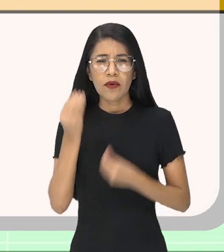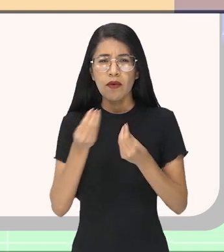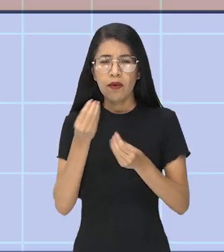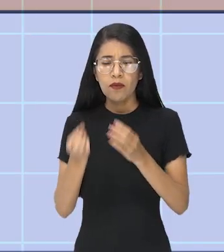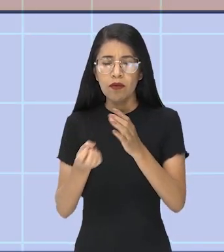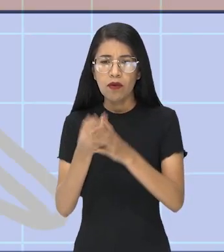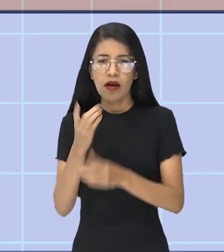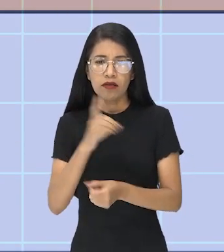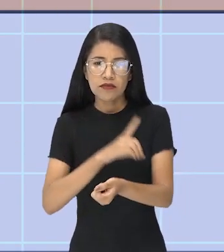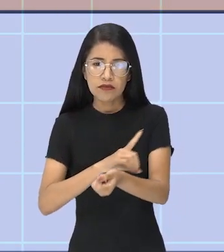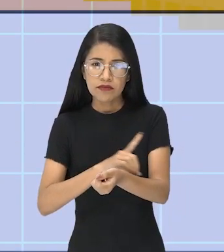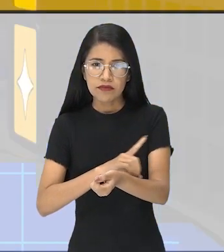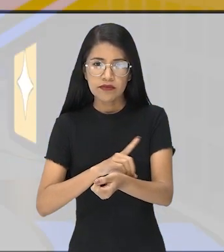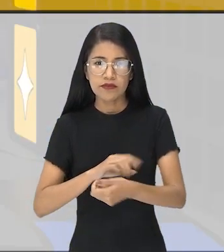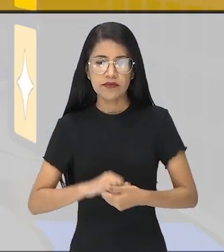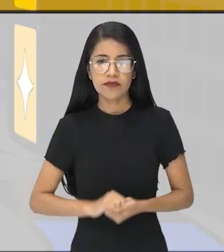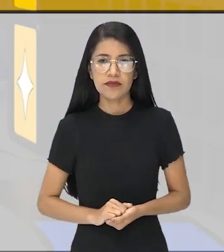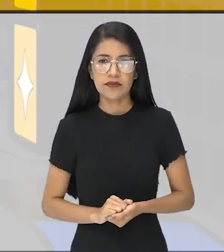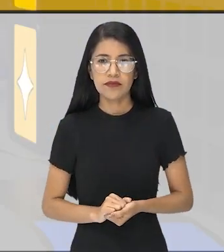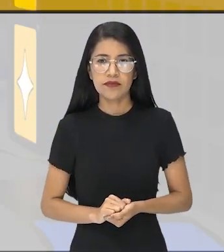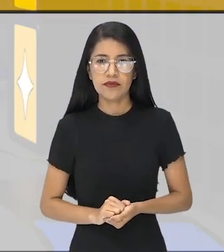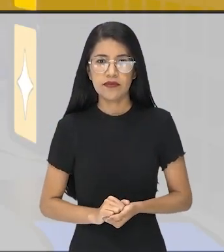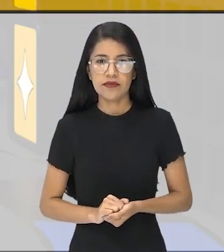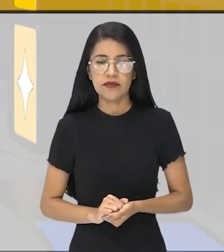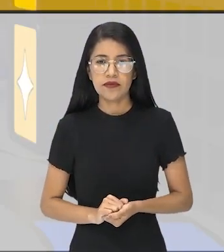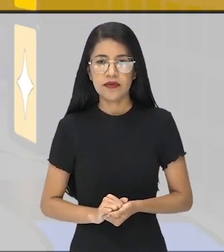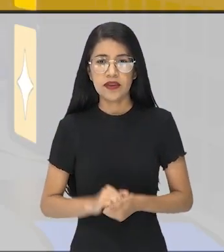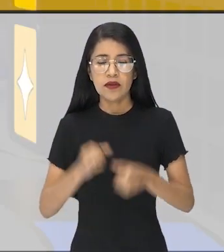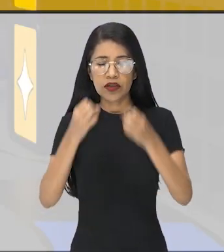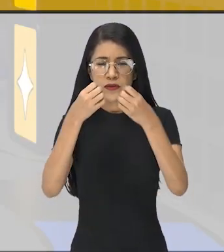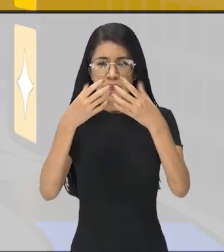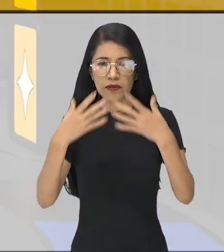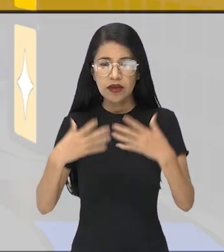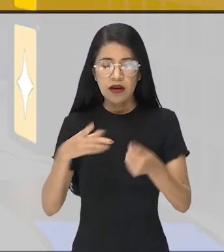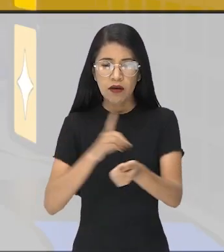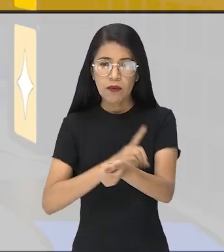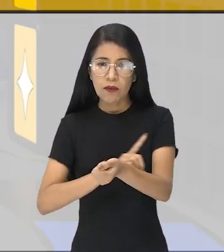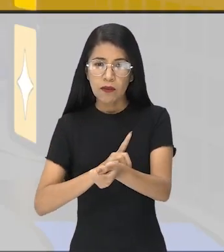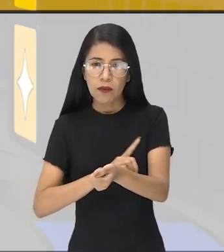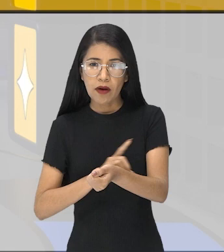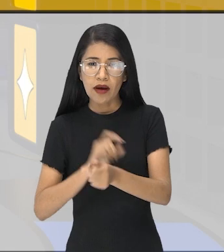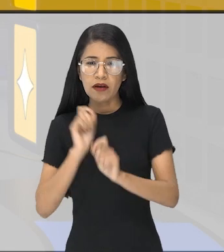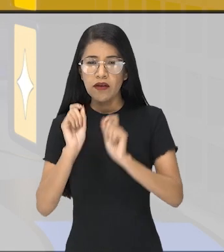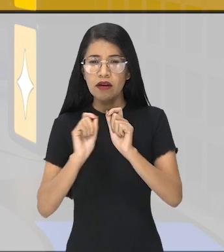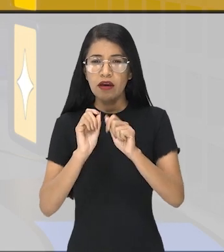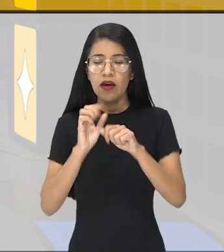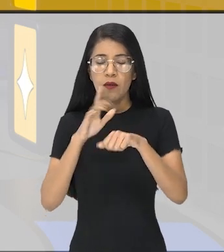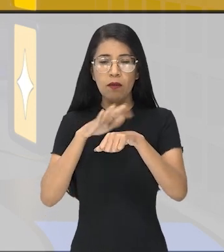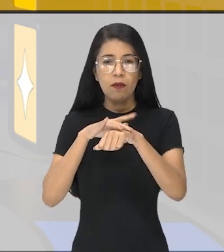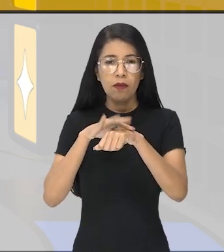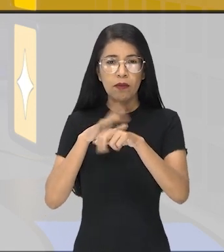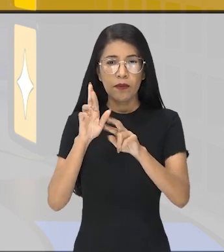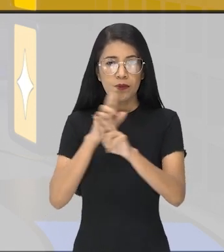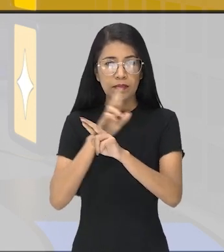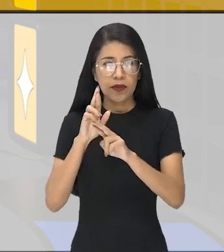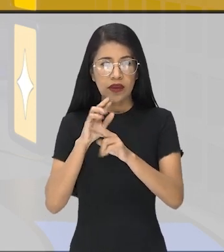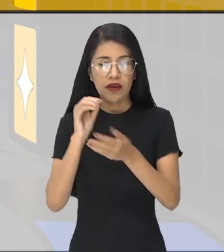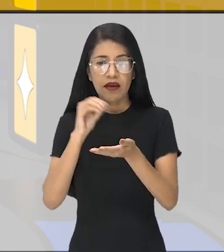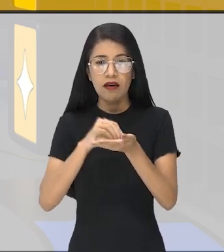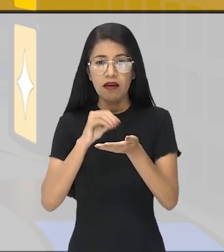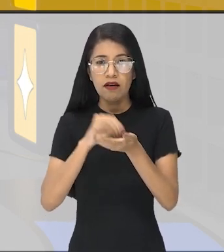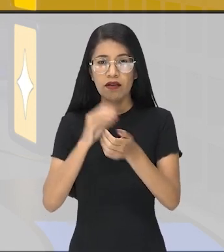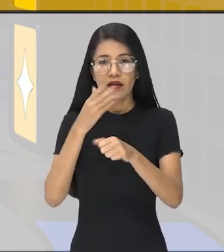diabetes? Nós vamos falar sobre o diabetes, que é uma doença associada ao sedentarismo,